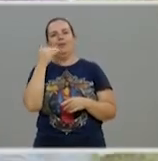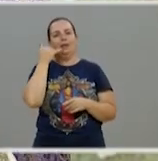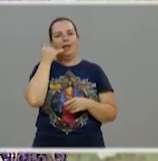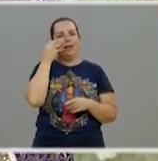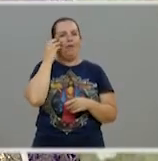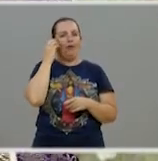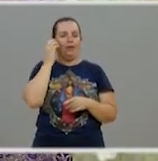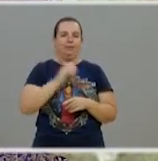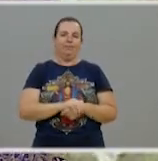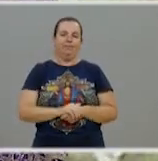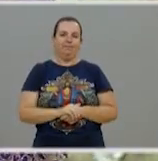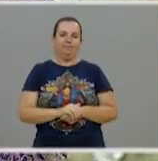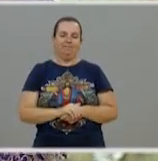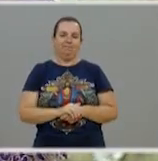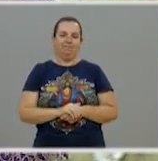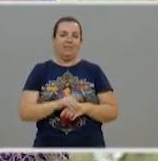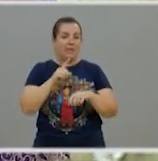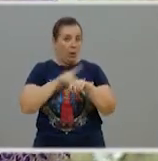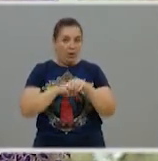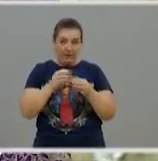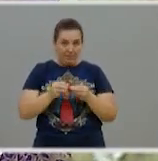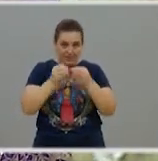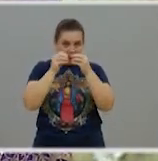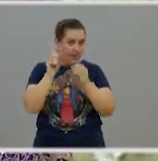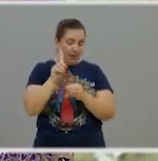Se desliga um pouco.